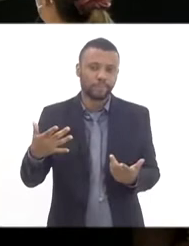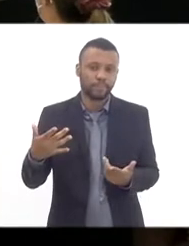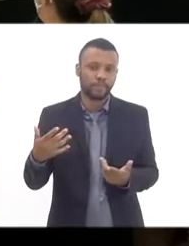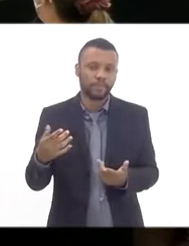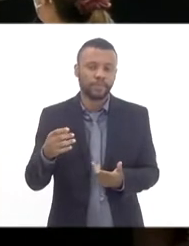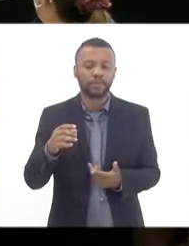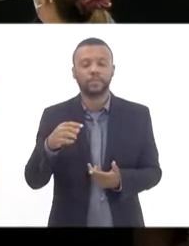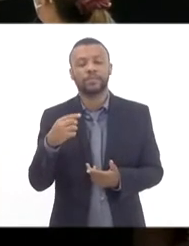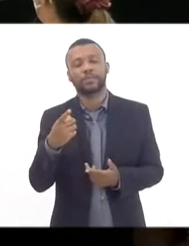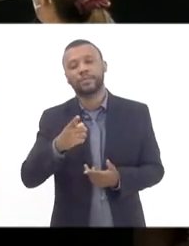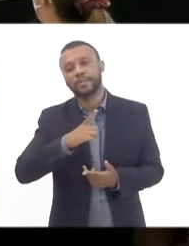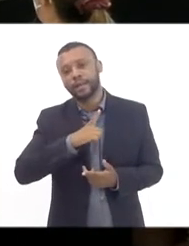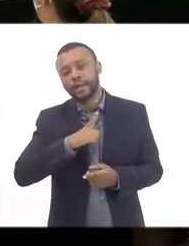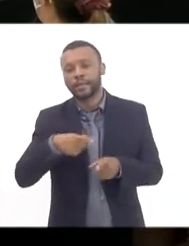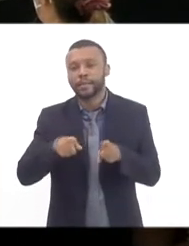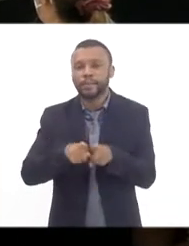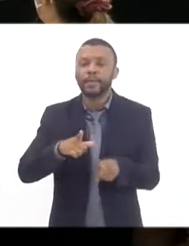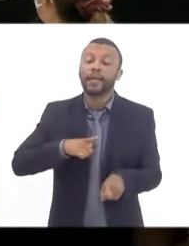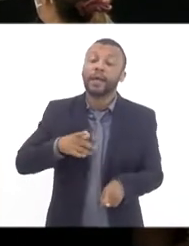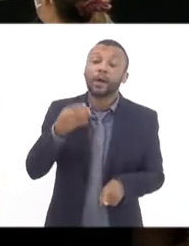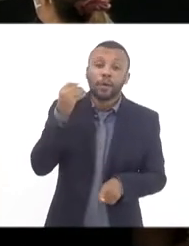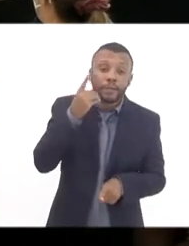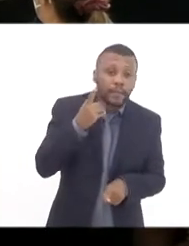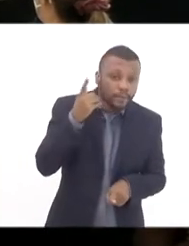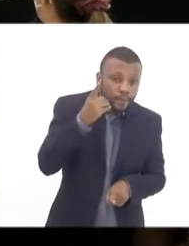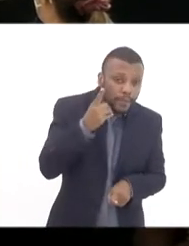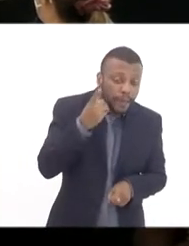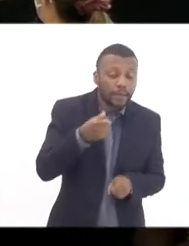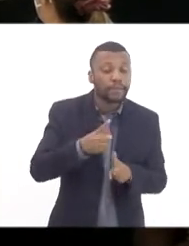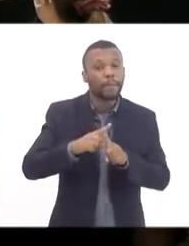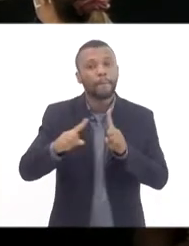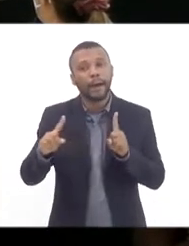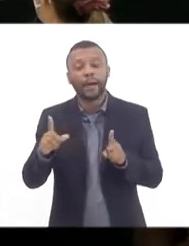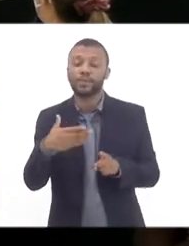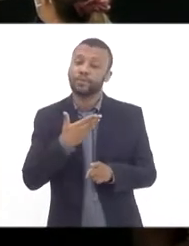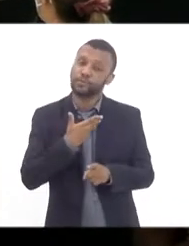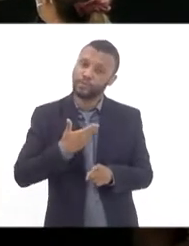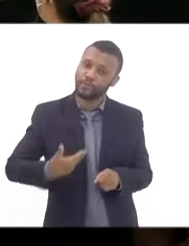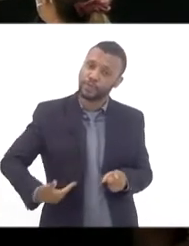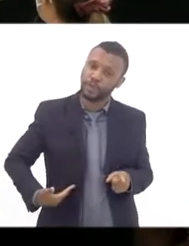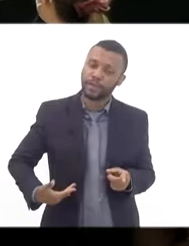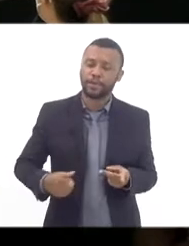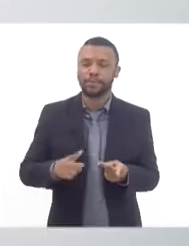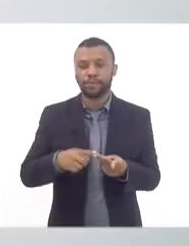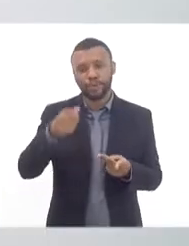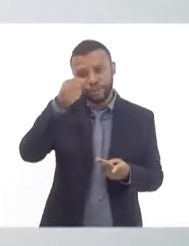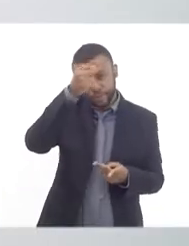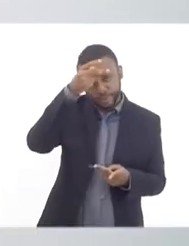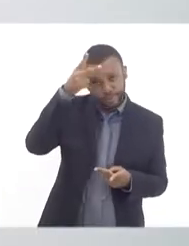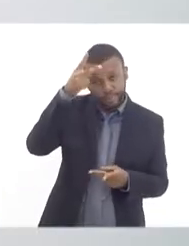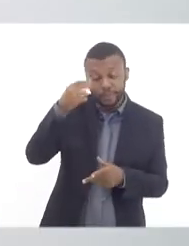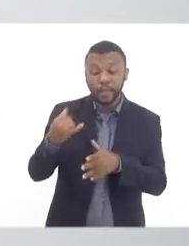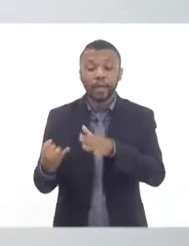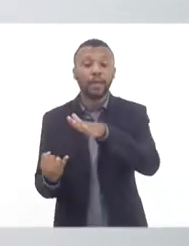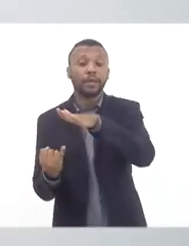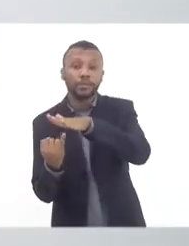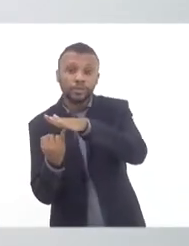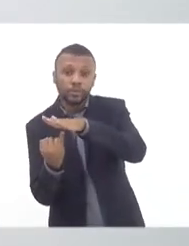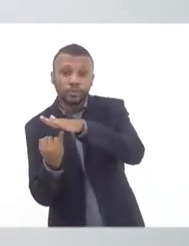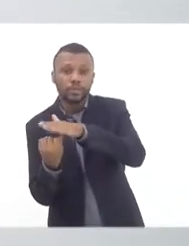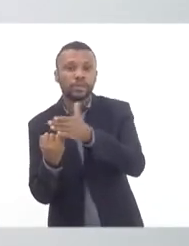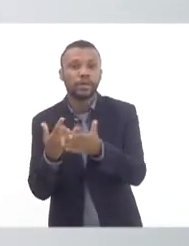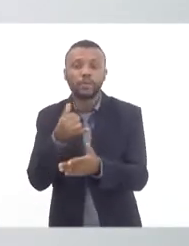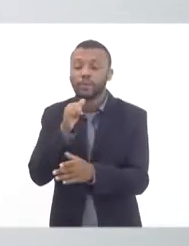seus parlamentos, mas através de executivos, através de parlamentos, através de instituições. A UERJ